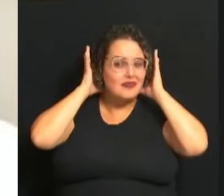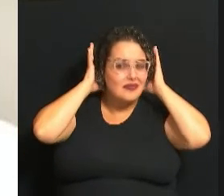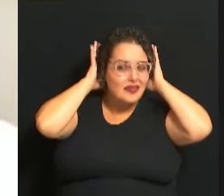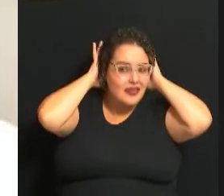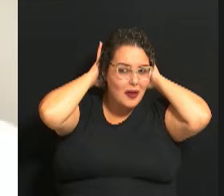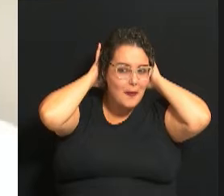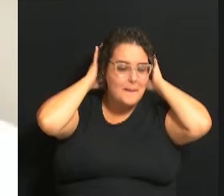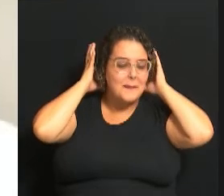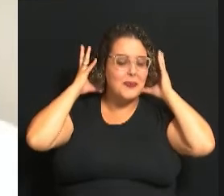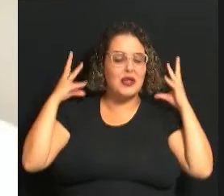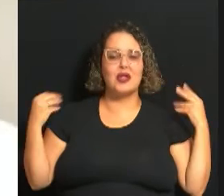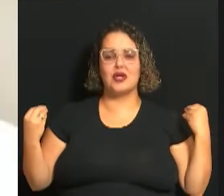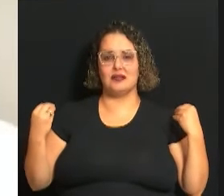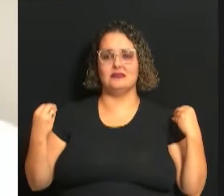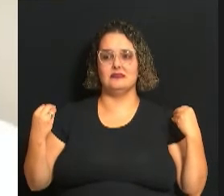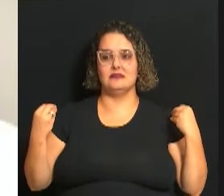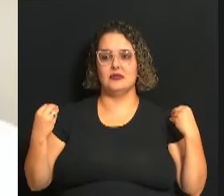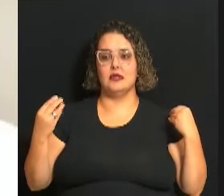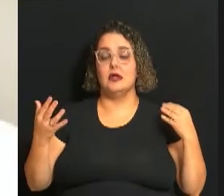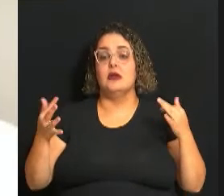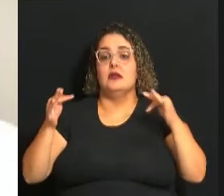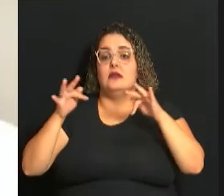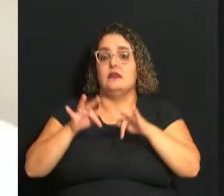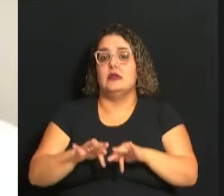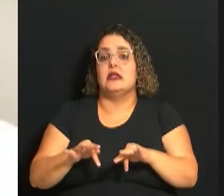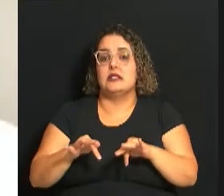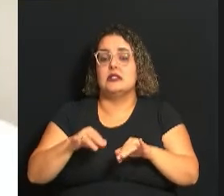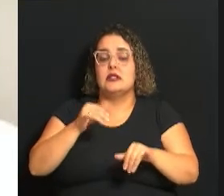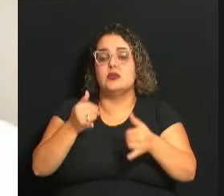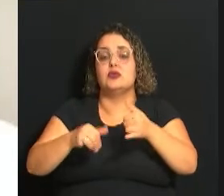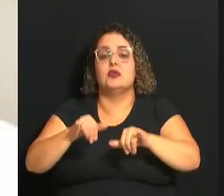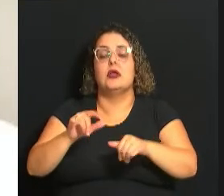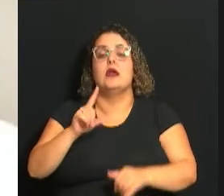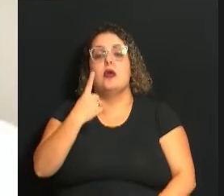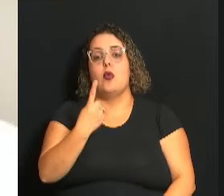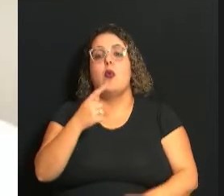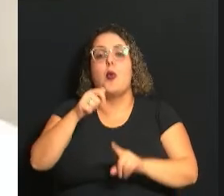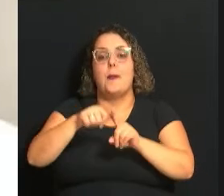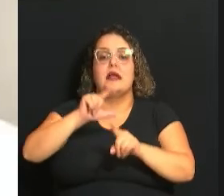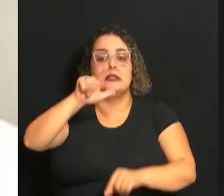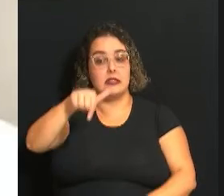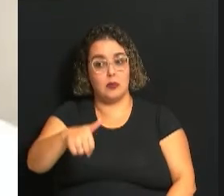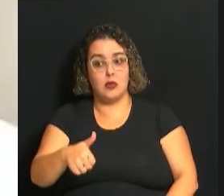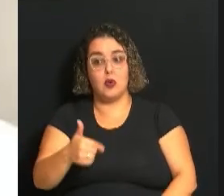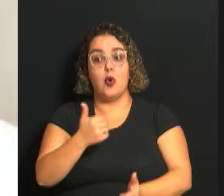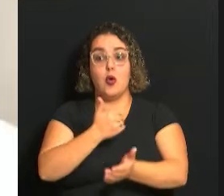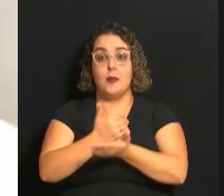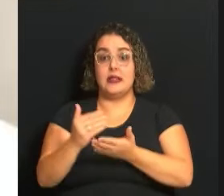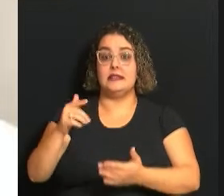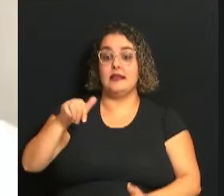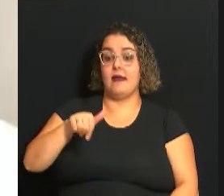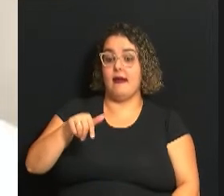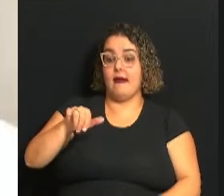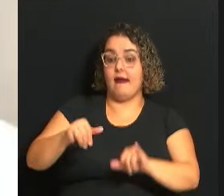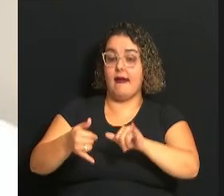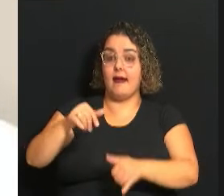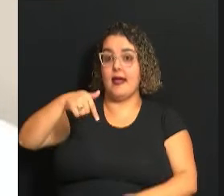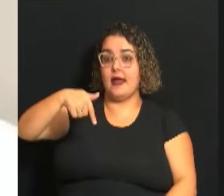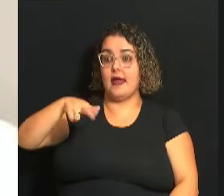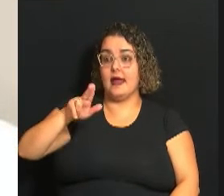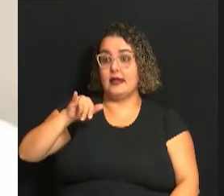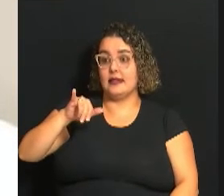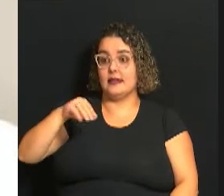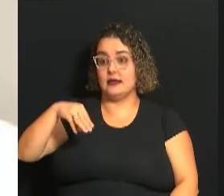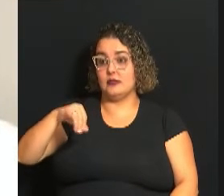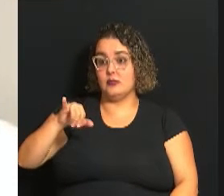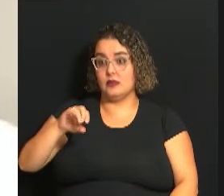o cabelo. E finalizada a radioterapia, depois de um mês, eu iniciei a quimioterapia oral, que graças a